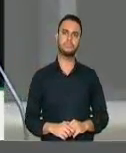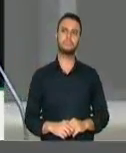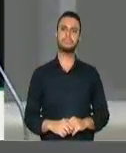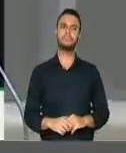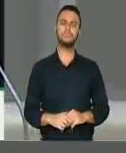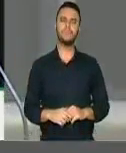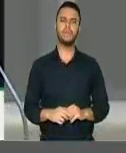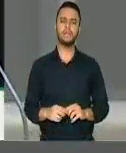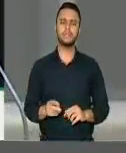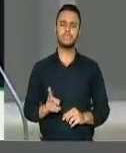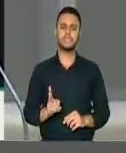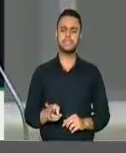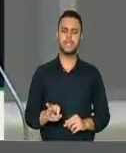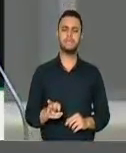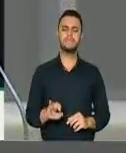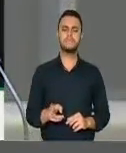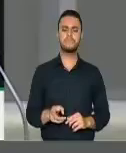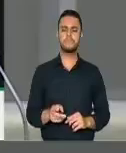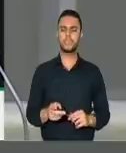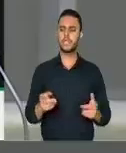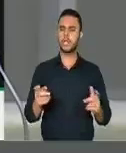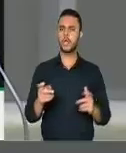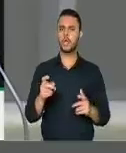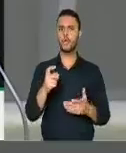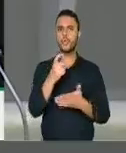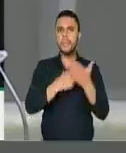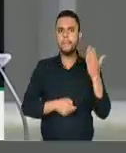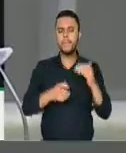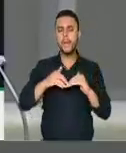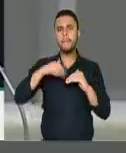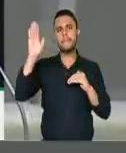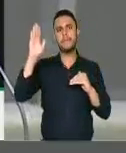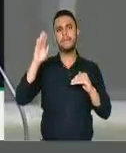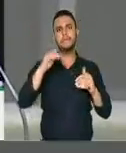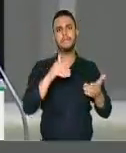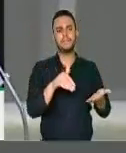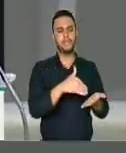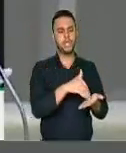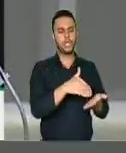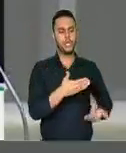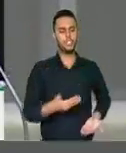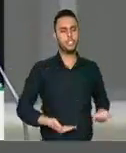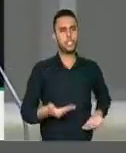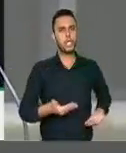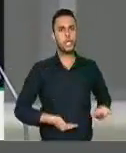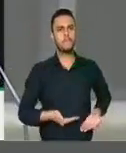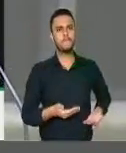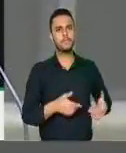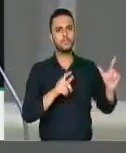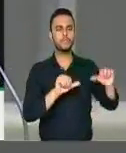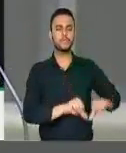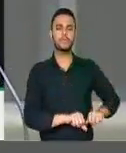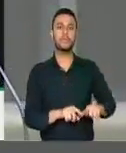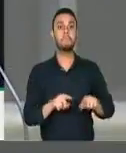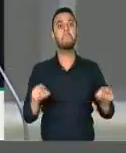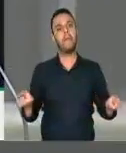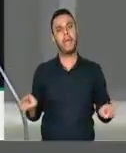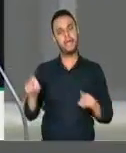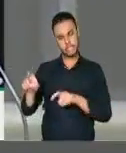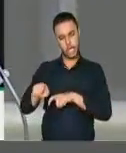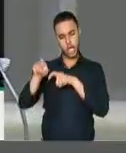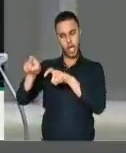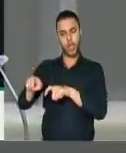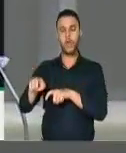tributária aumenta e os serviços públicos diminuem, mas setores lucrativos como o agronegócio,